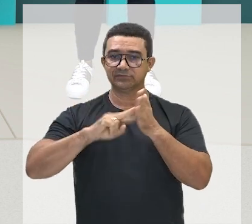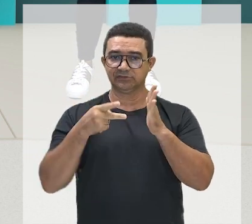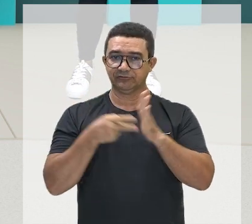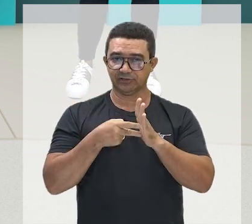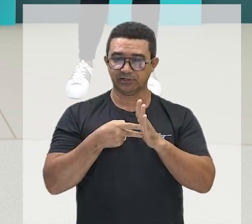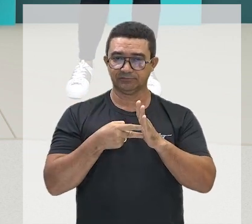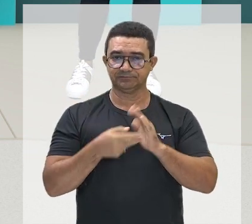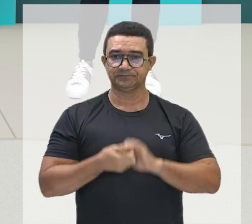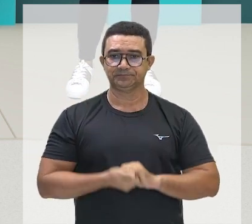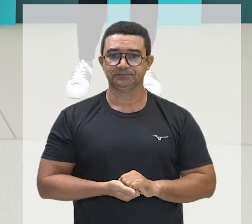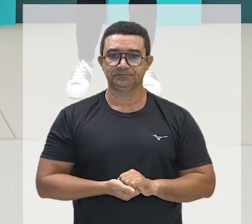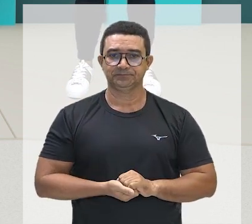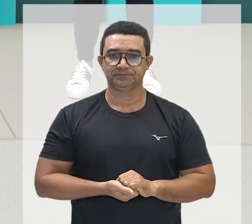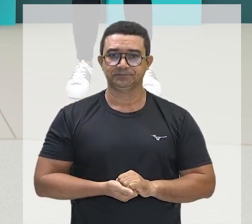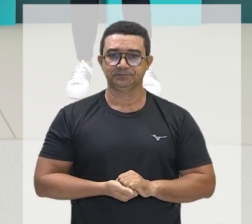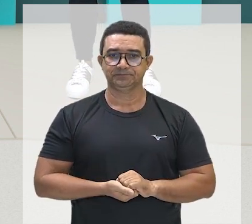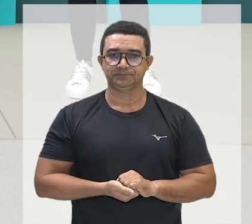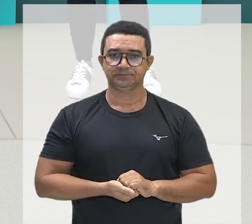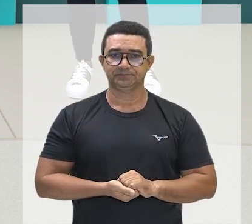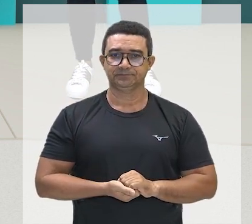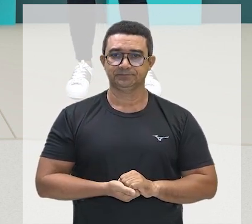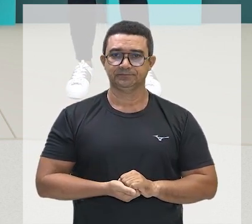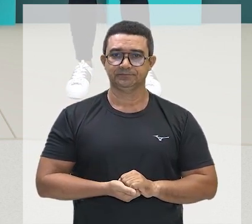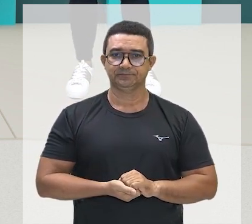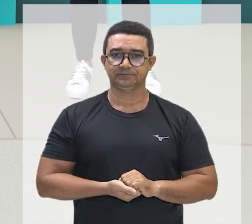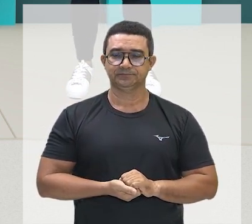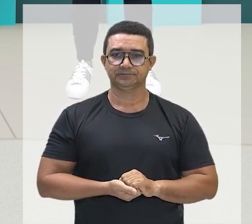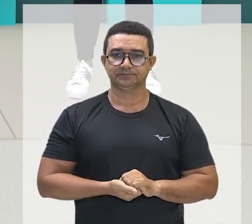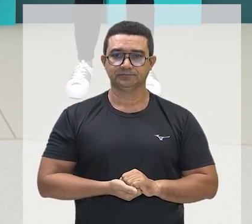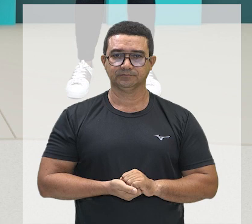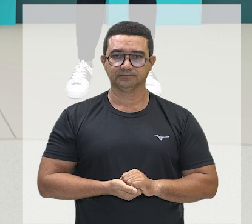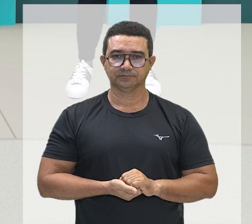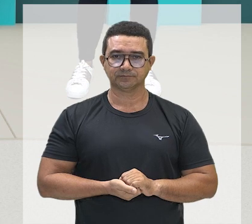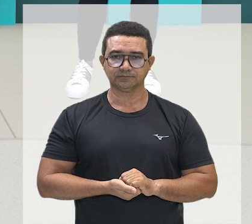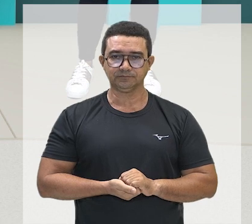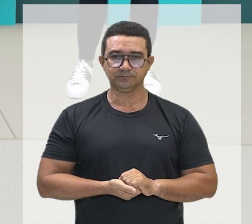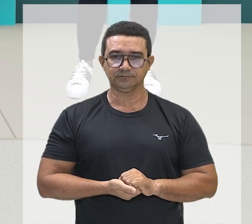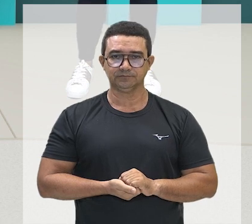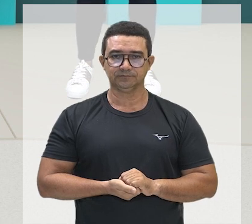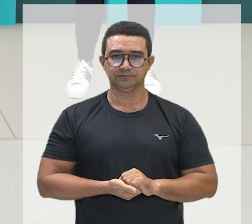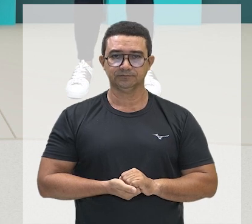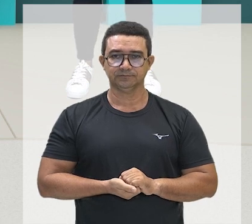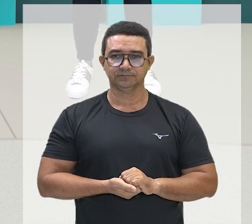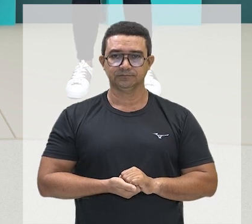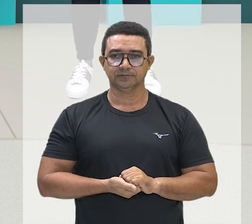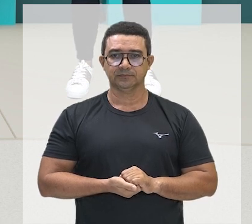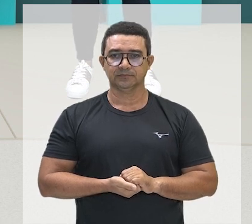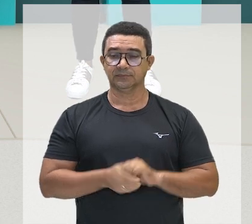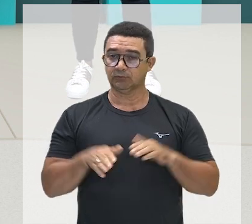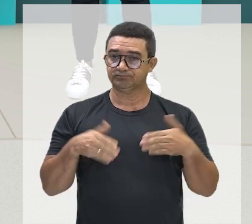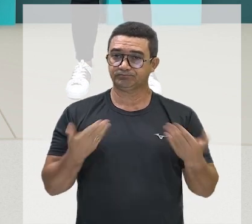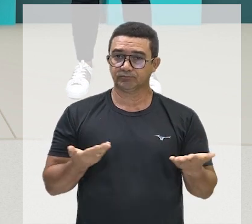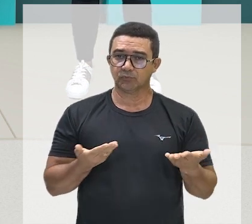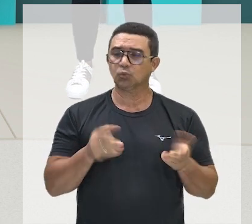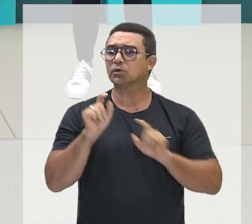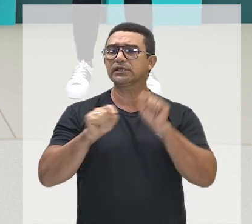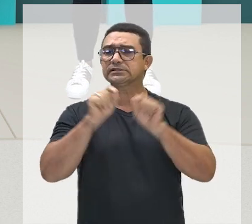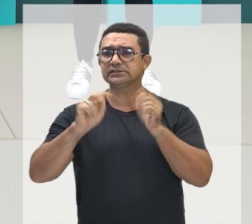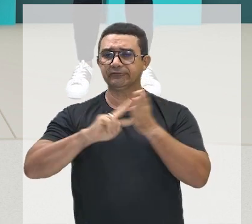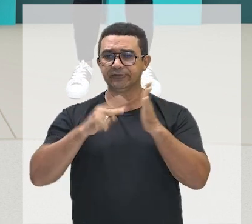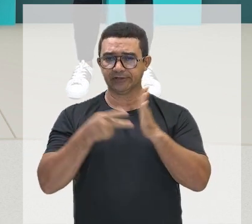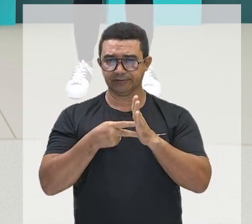entertaining texts published on websites and blogs. Então, o que é isso, teacher?